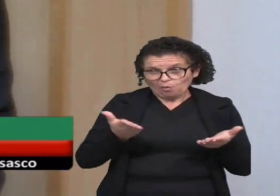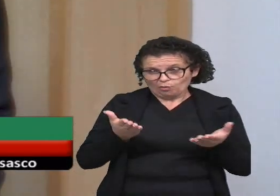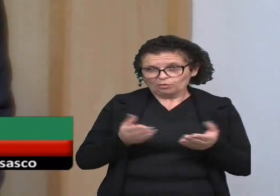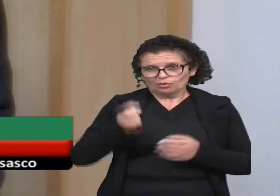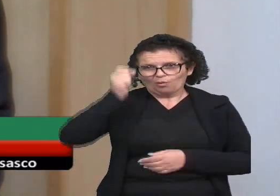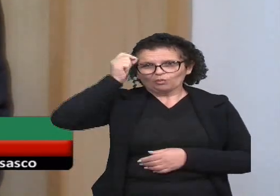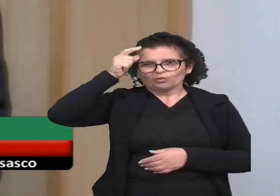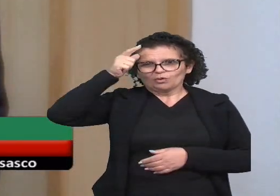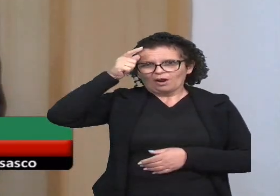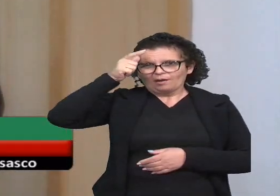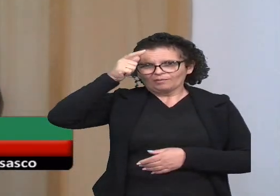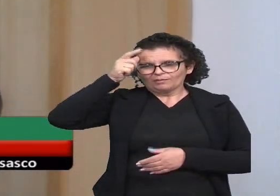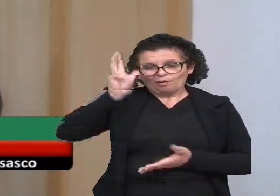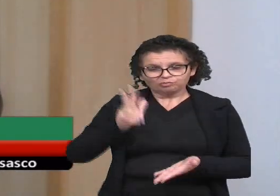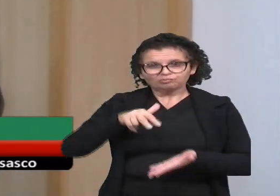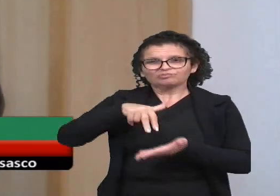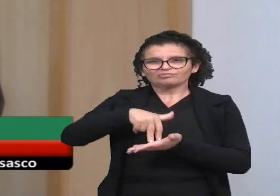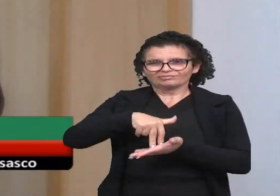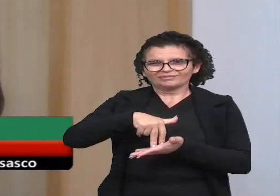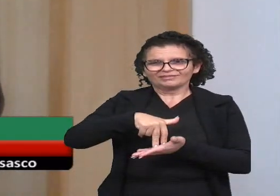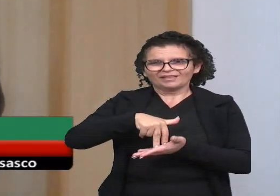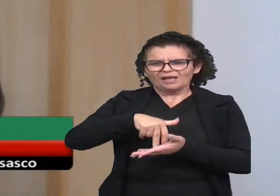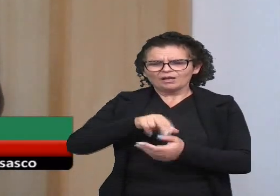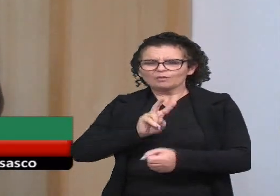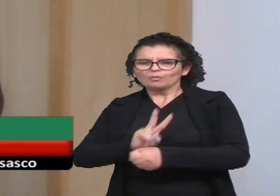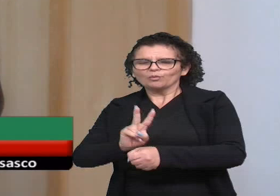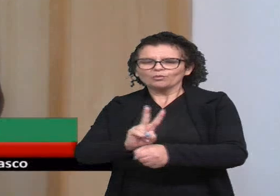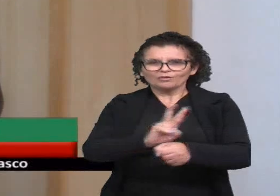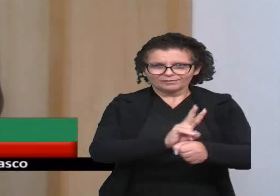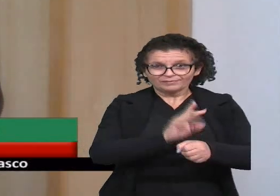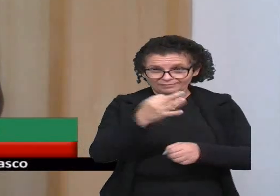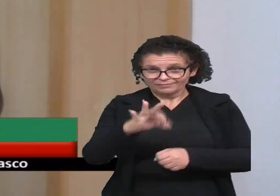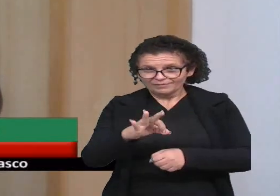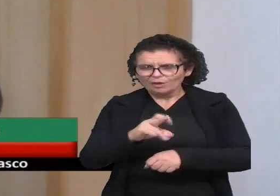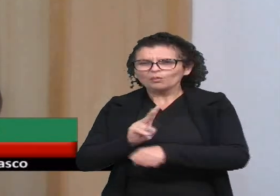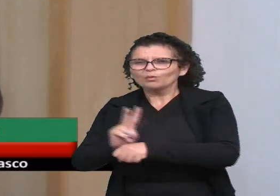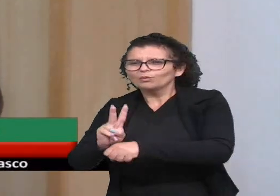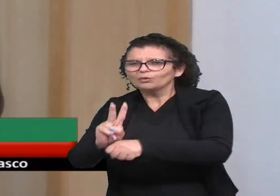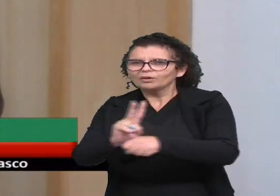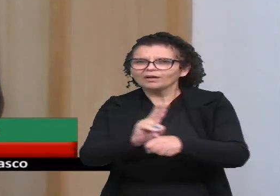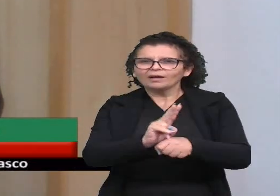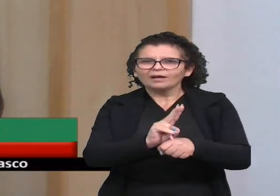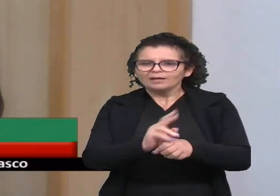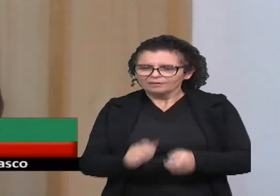o que nós fazemos com o patrimônio cultural? A gente protege, a gente cuida e